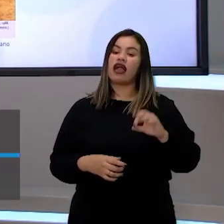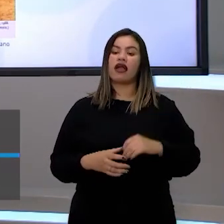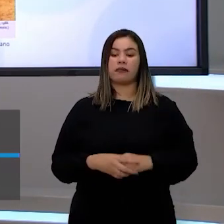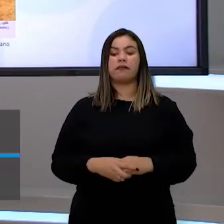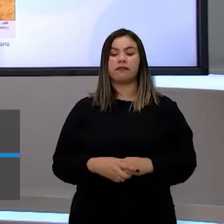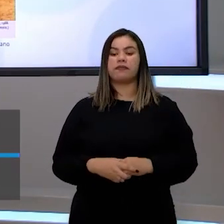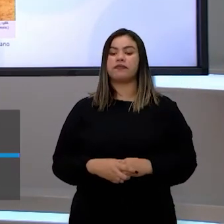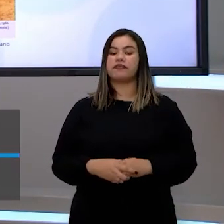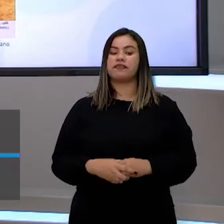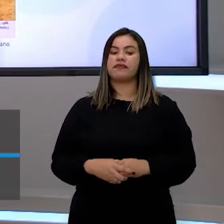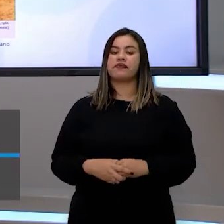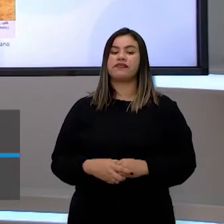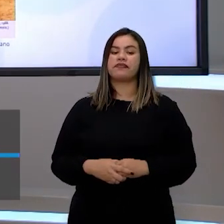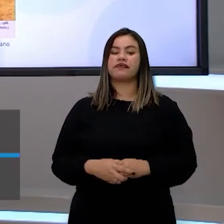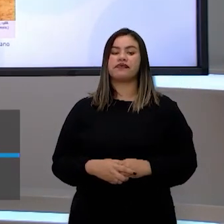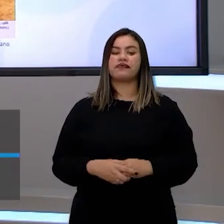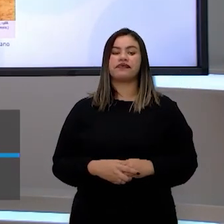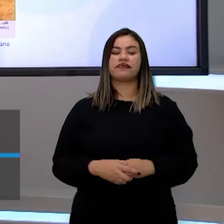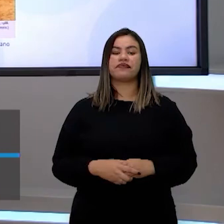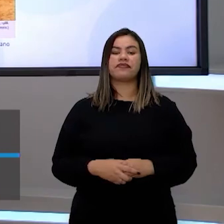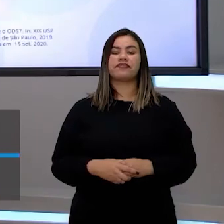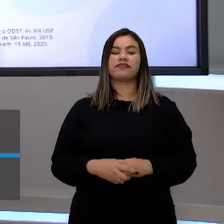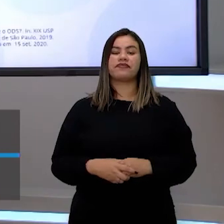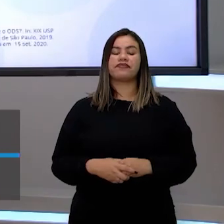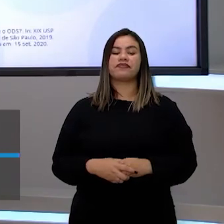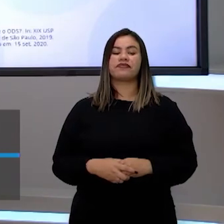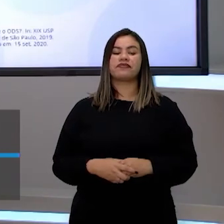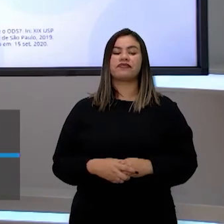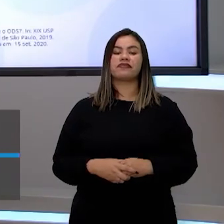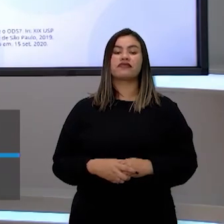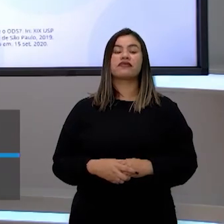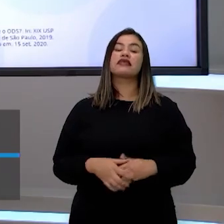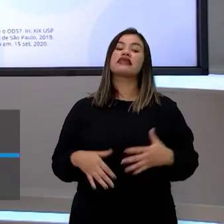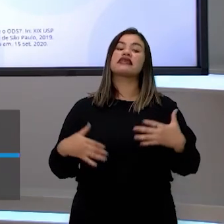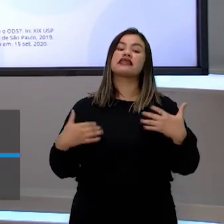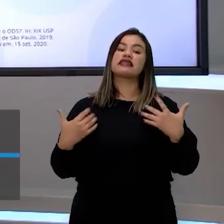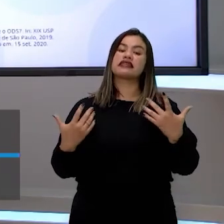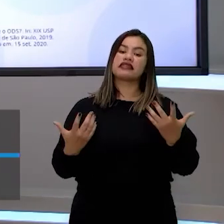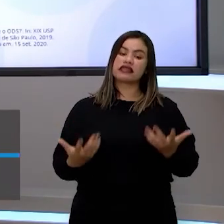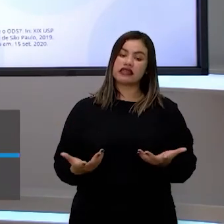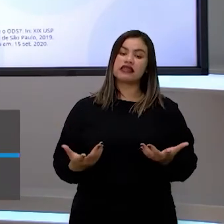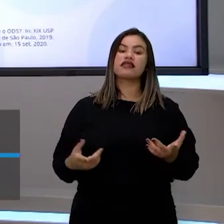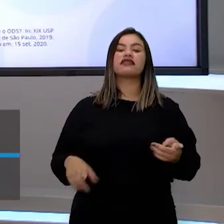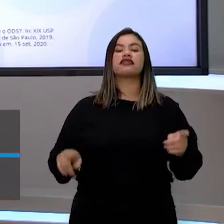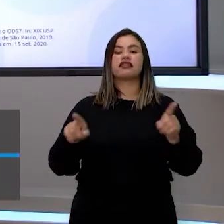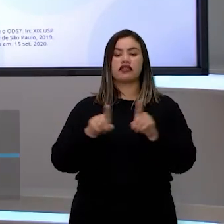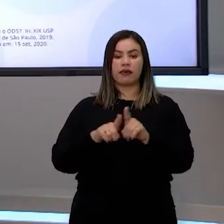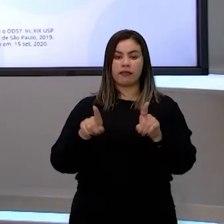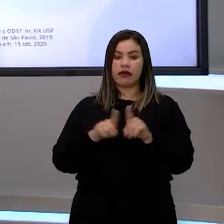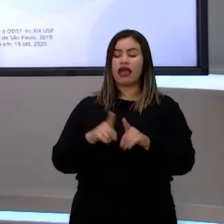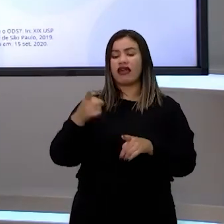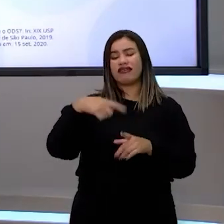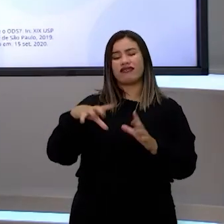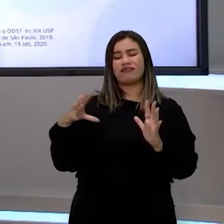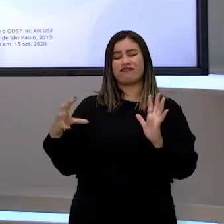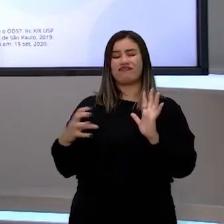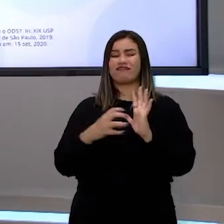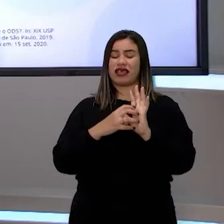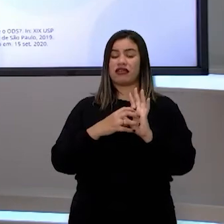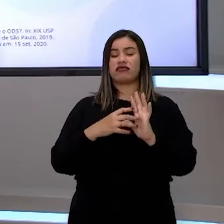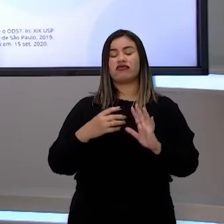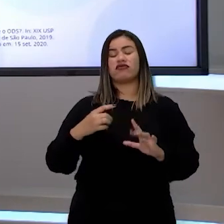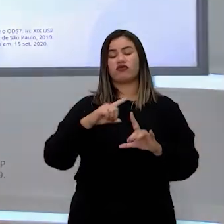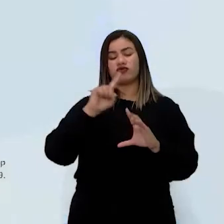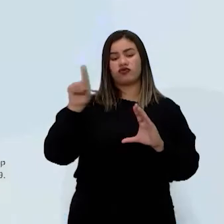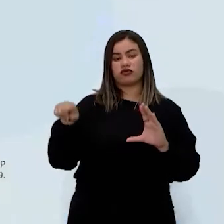né, fósseis. dos fósseis, né? Legal. Exatamente. E aí, gente, né, como não, a gente também interfere no ciclo do carbono. E uma coisa importante